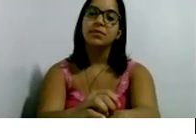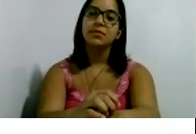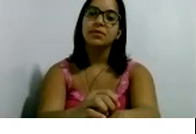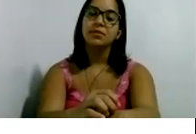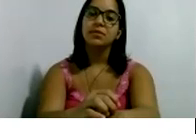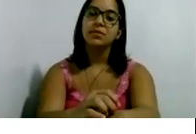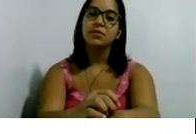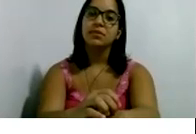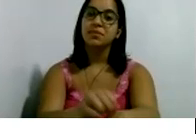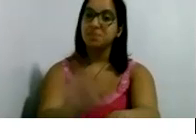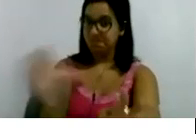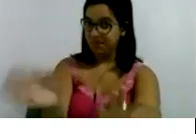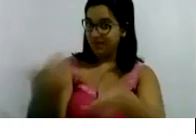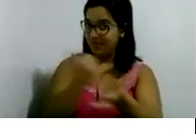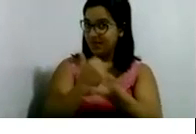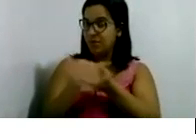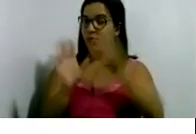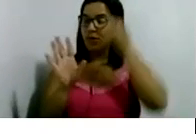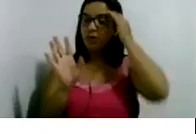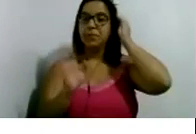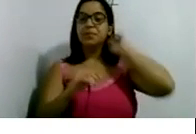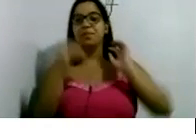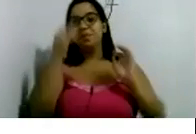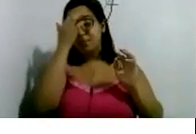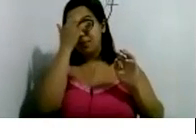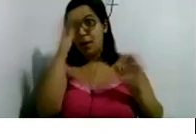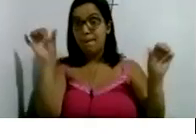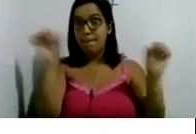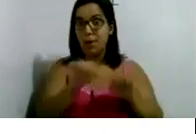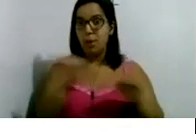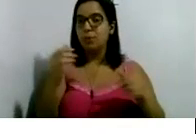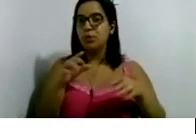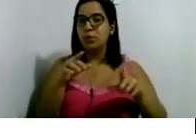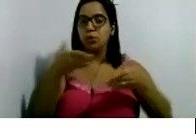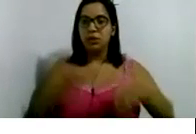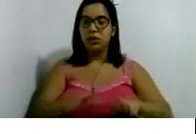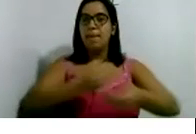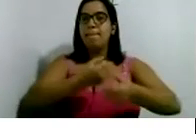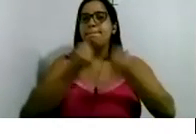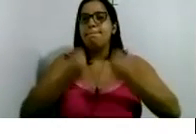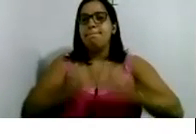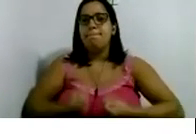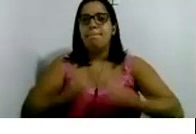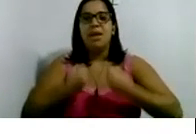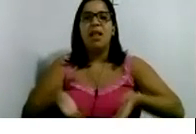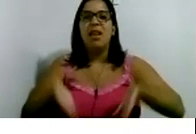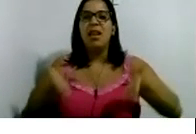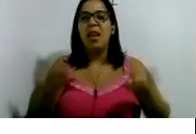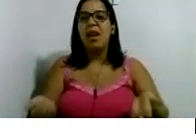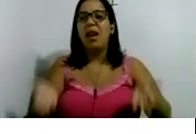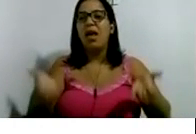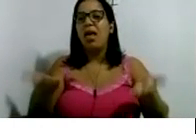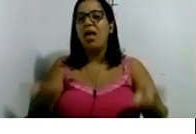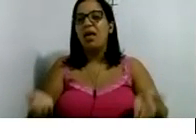Então, vamos lá. Uma das coisas que é grave para um recém-nascido, o peso. Então, recém-nascido de baixo